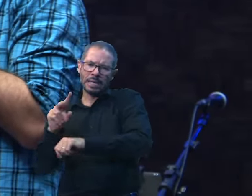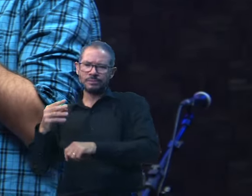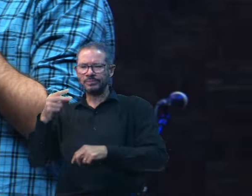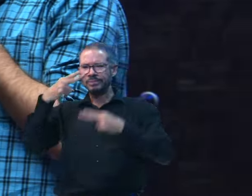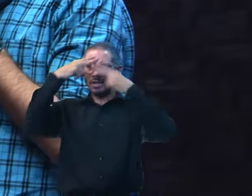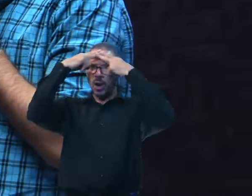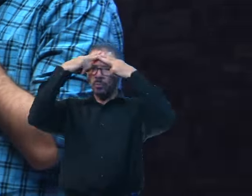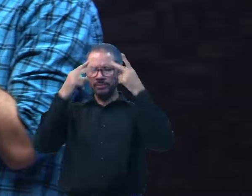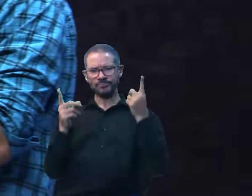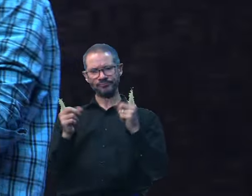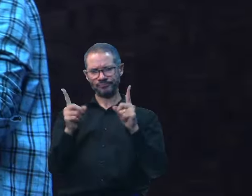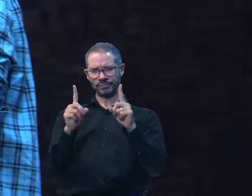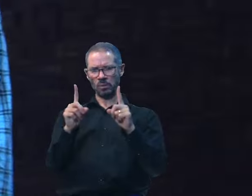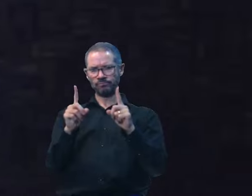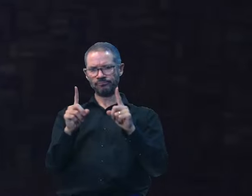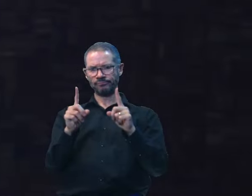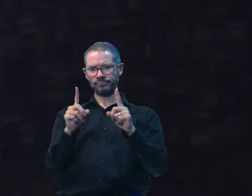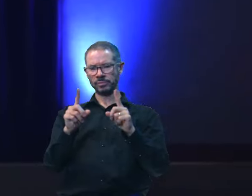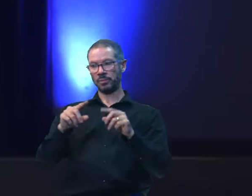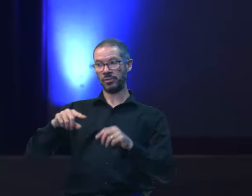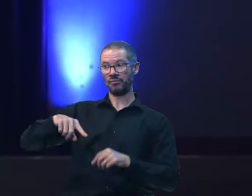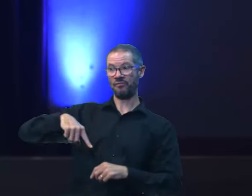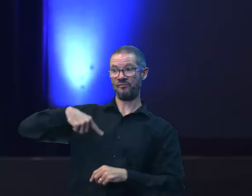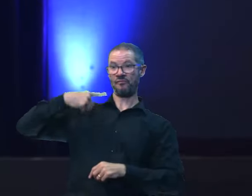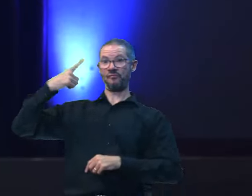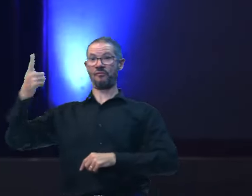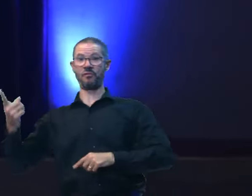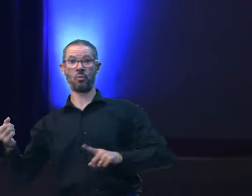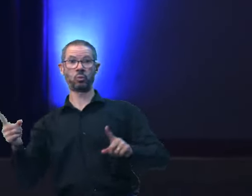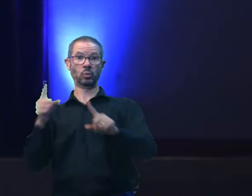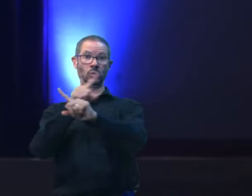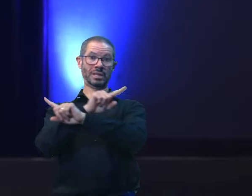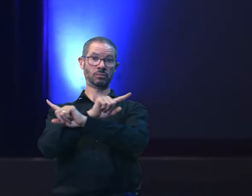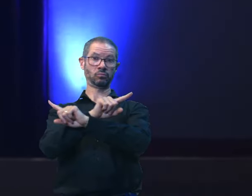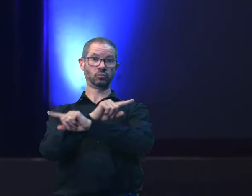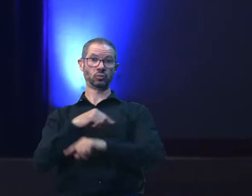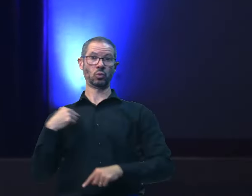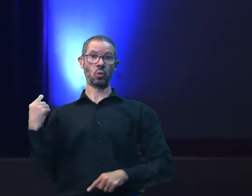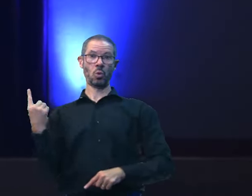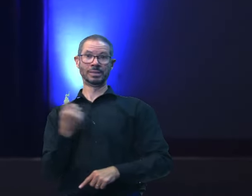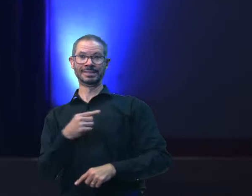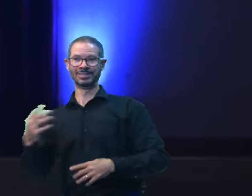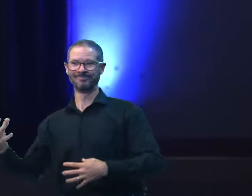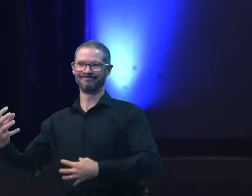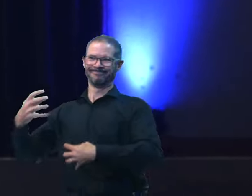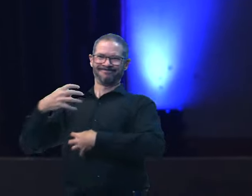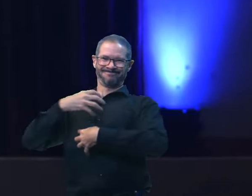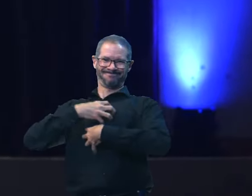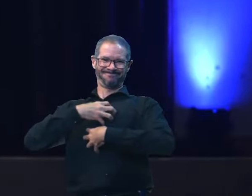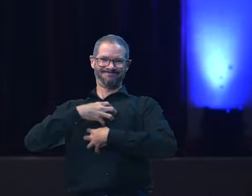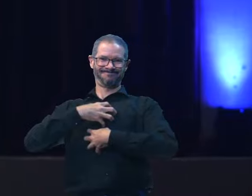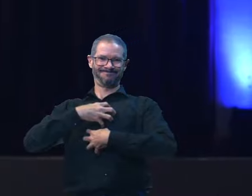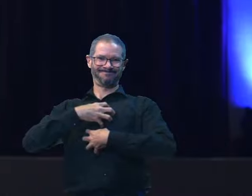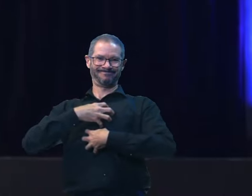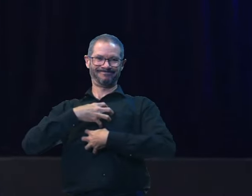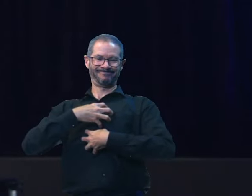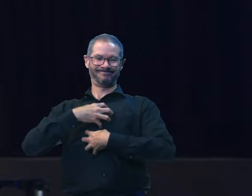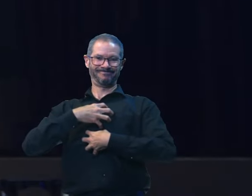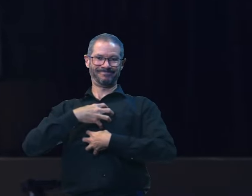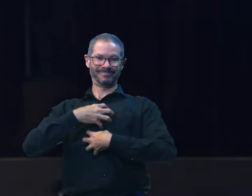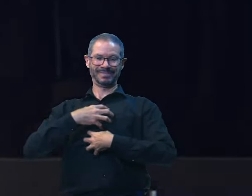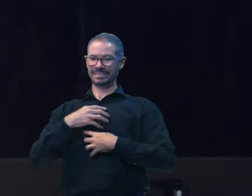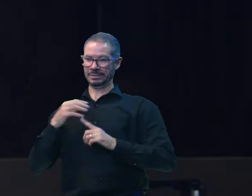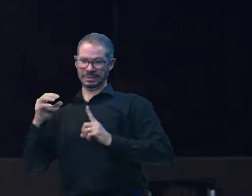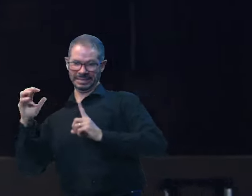mas aquele que, quando nós estamos do outro lado, quando somos feridos, quando somos atingidos e quando